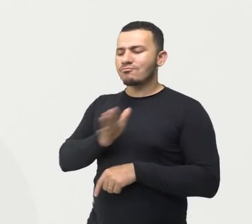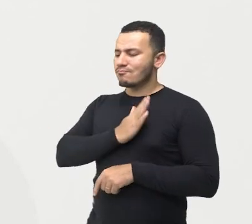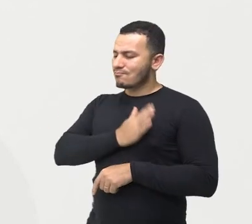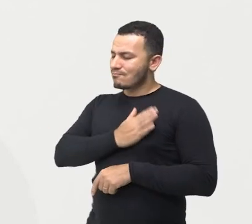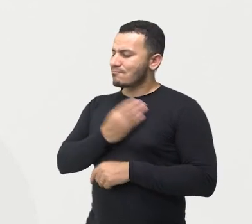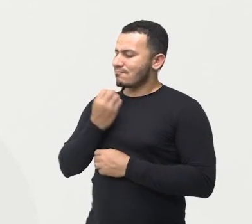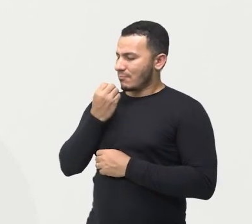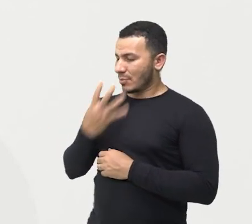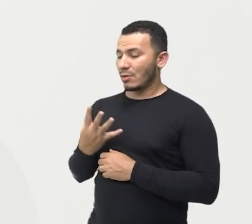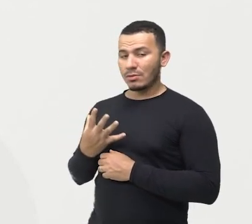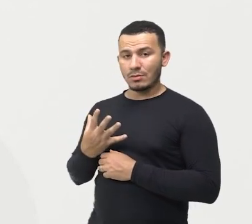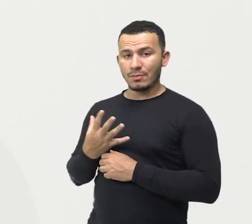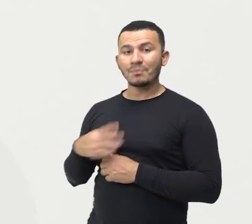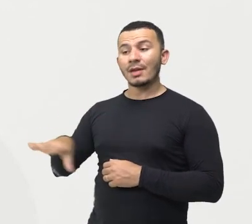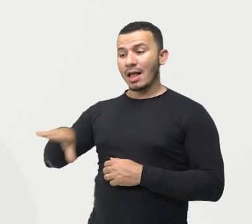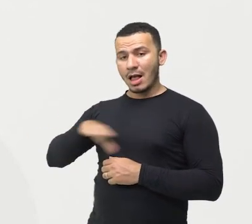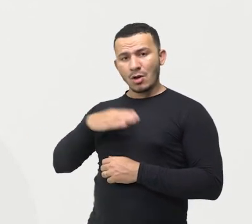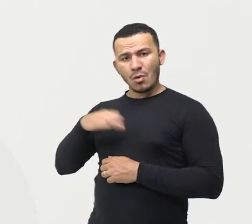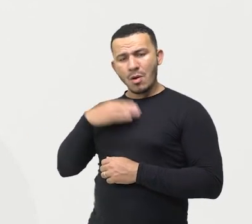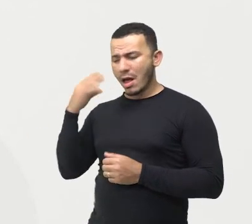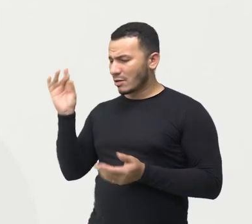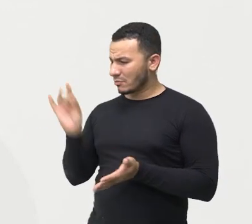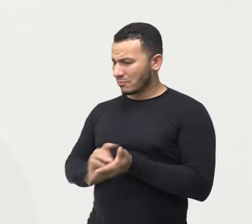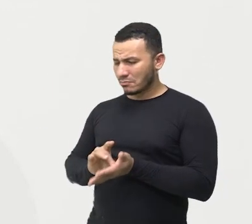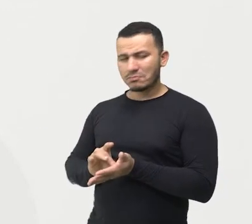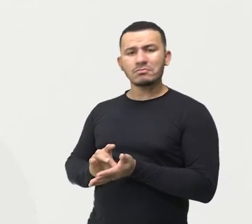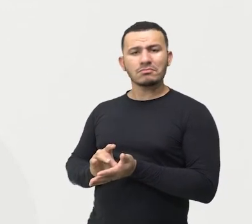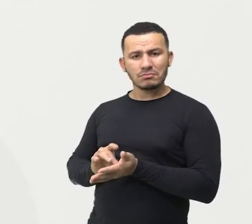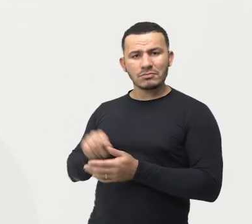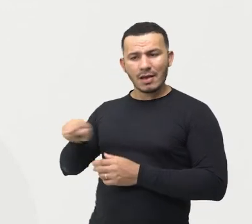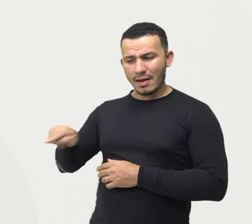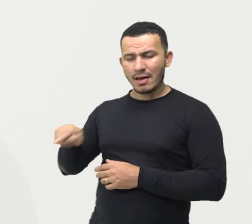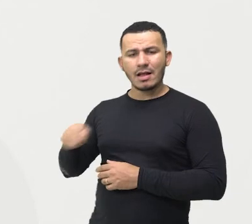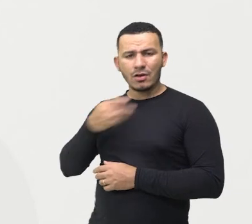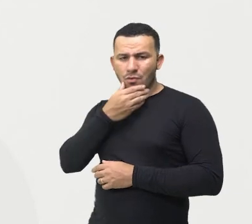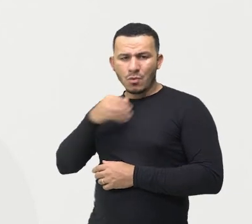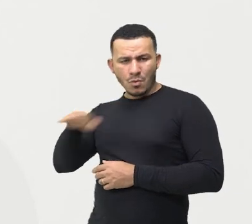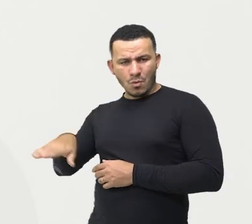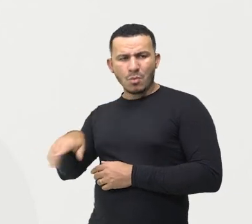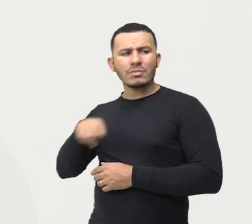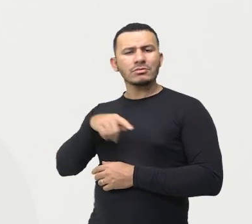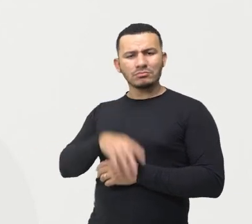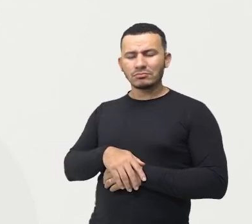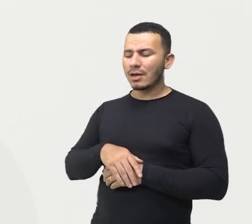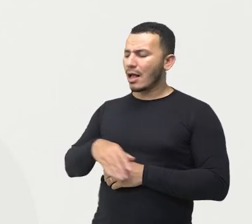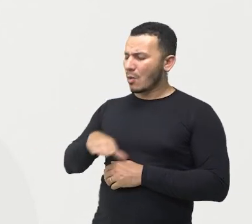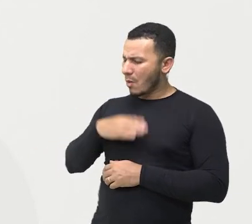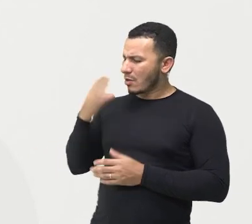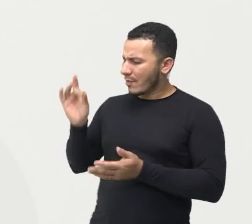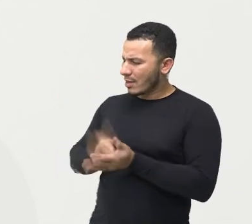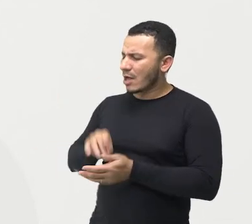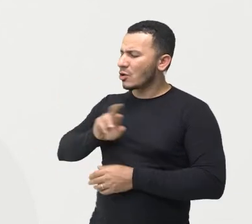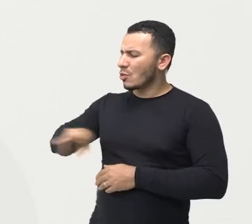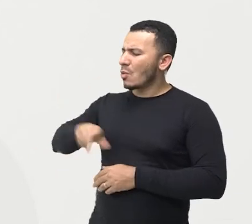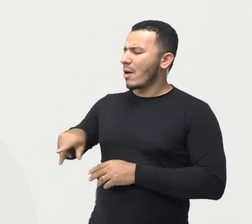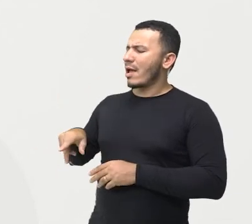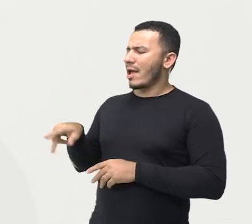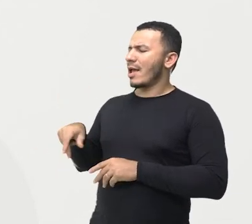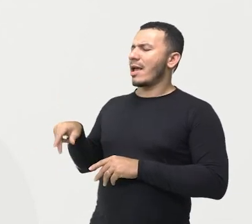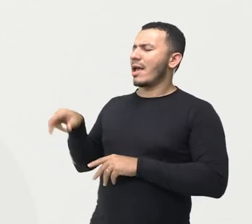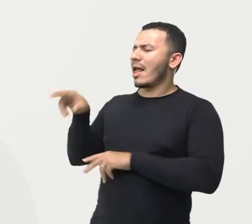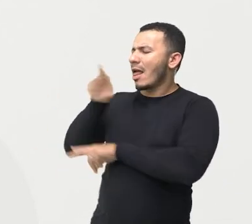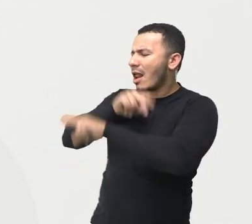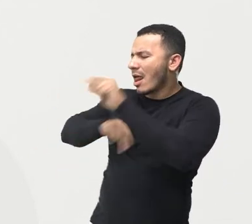coração. A coragem real, olha só o que ele continua falando, a coragem real não é dominar as pessoas